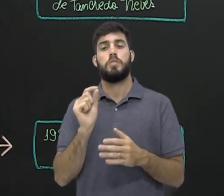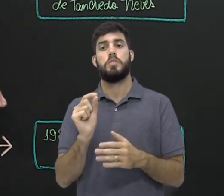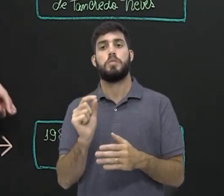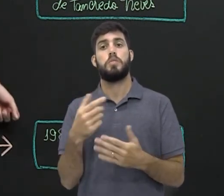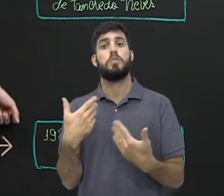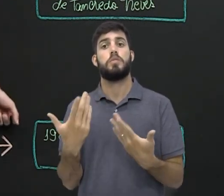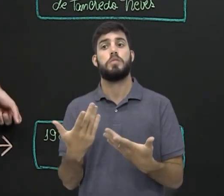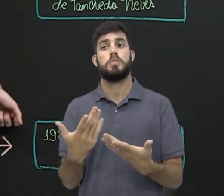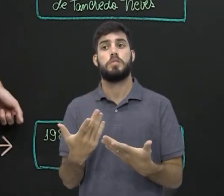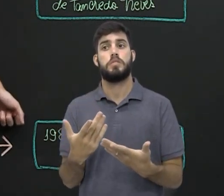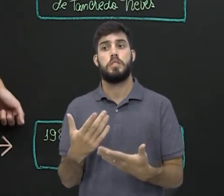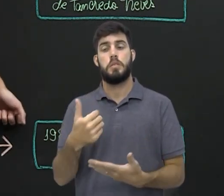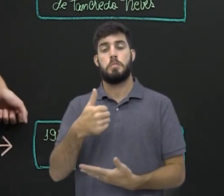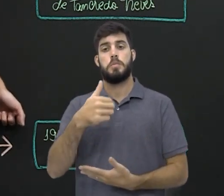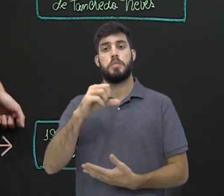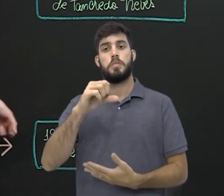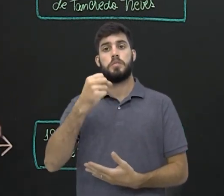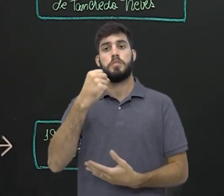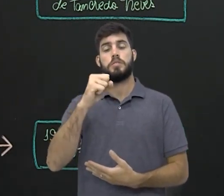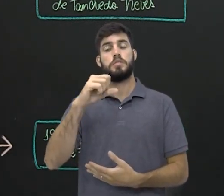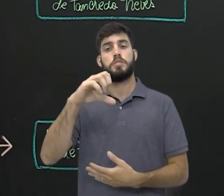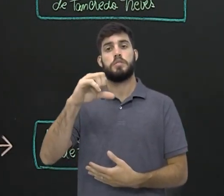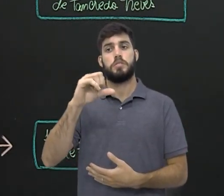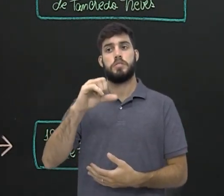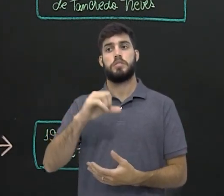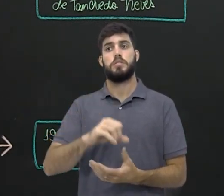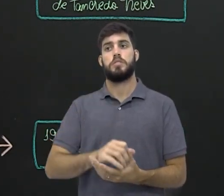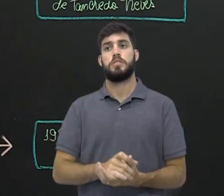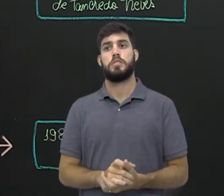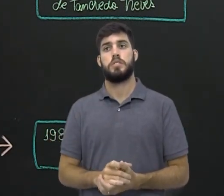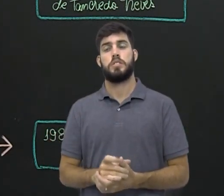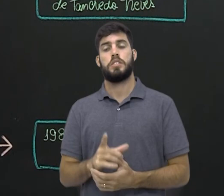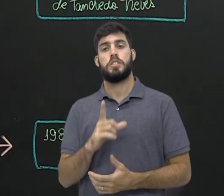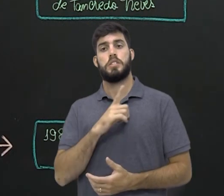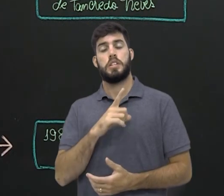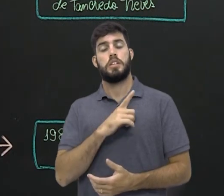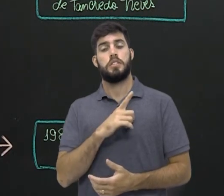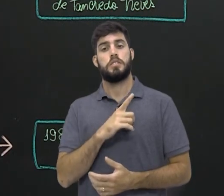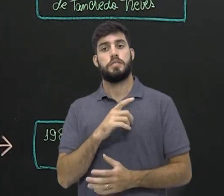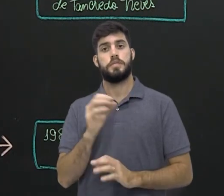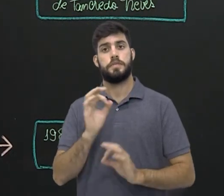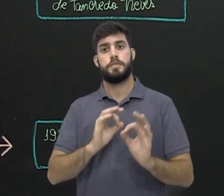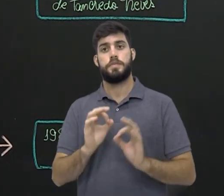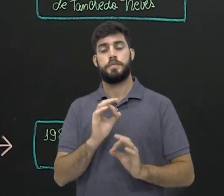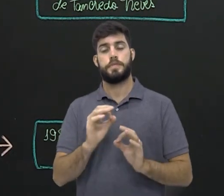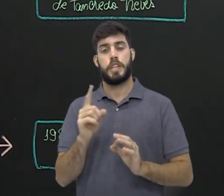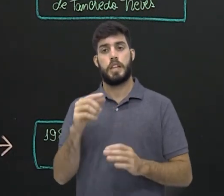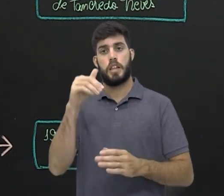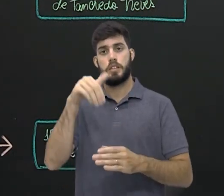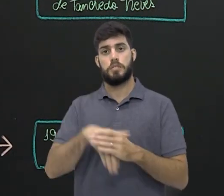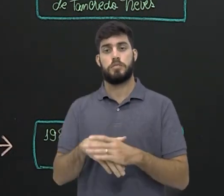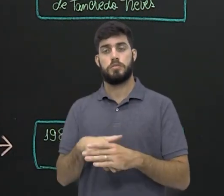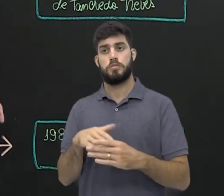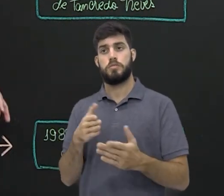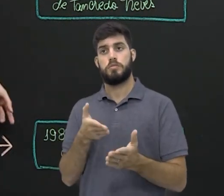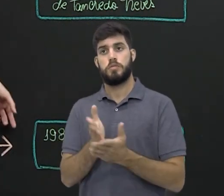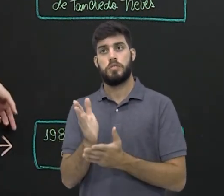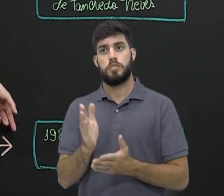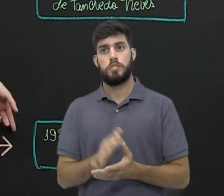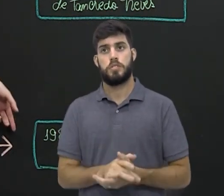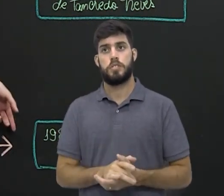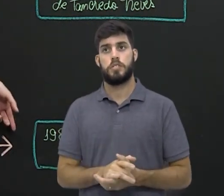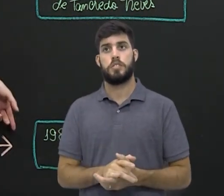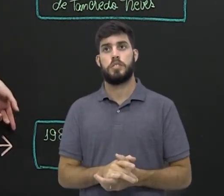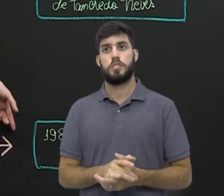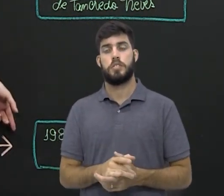dizer assim, quando em 1989 há a realização do primeiro processo de eleições diretas. Só para lembrar, a